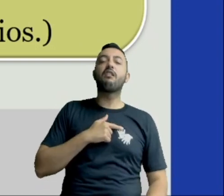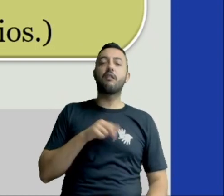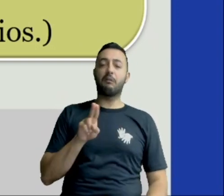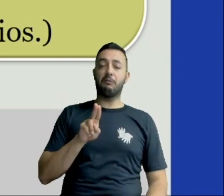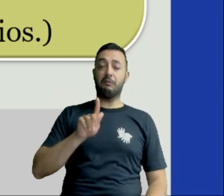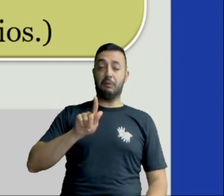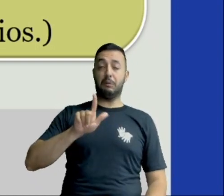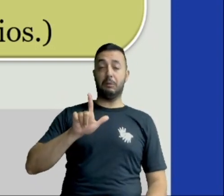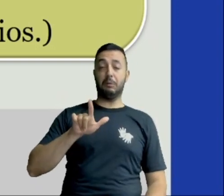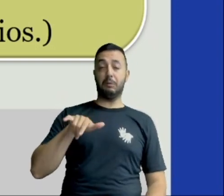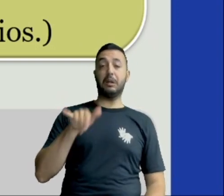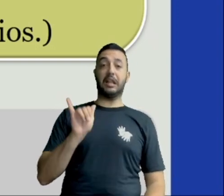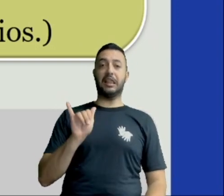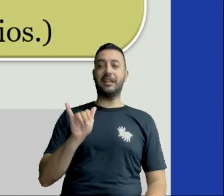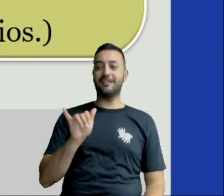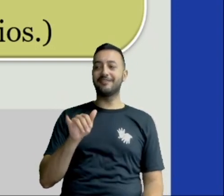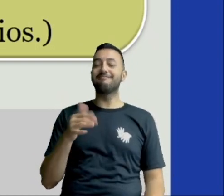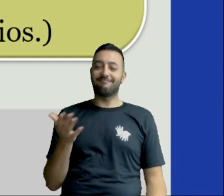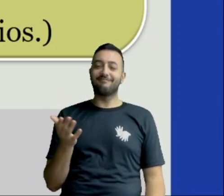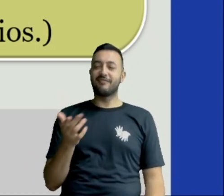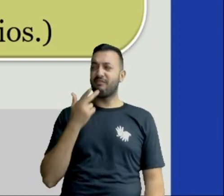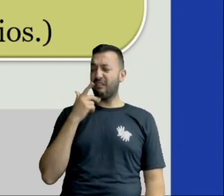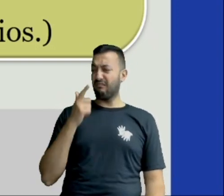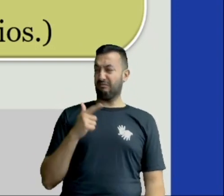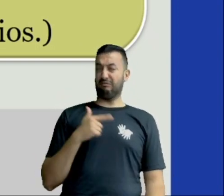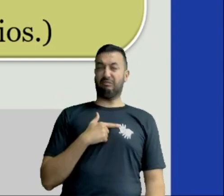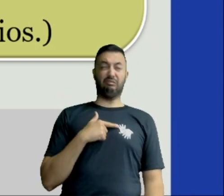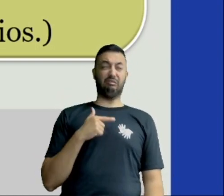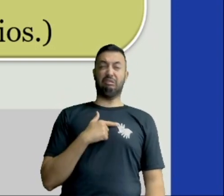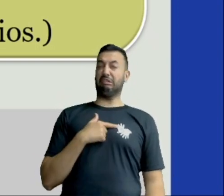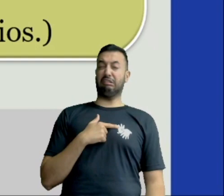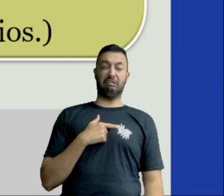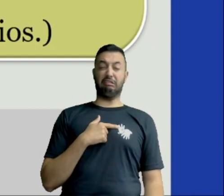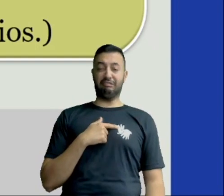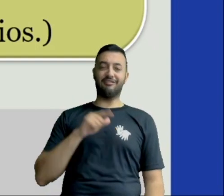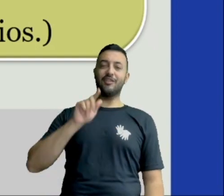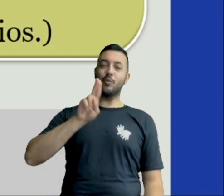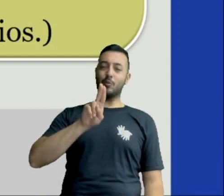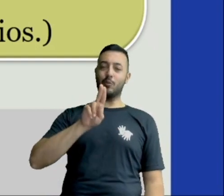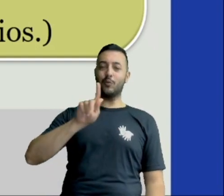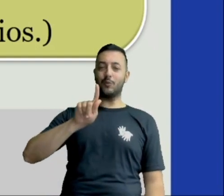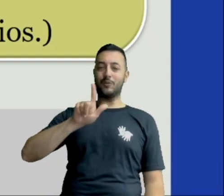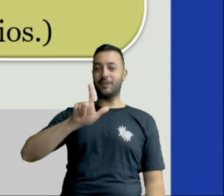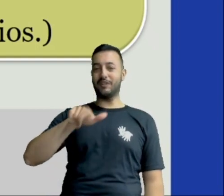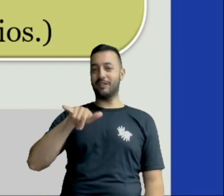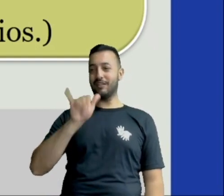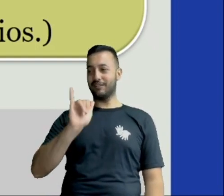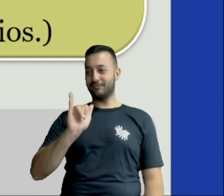de ugly. Quero dizer que eles são feios. They are ugly.